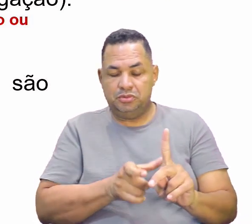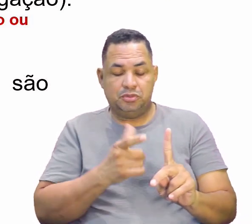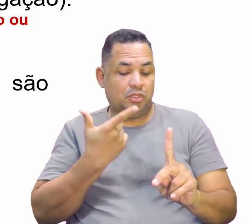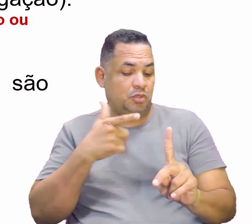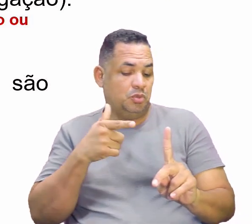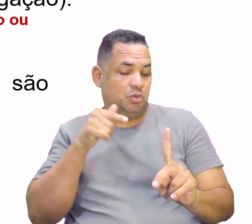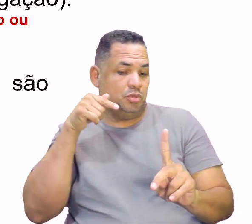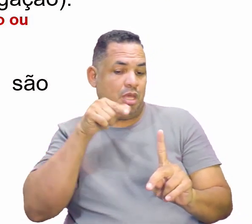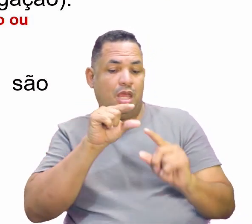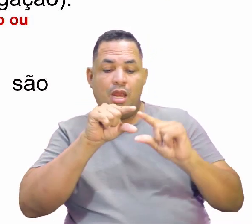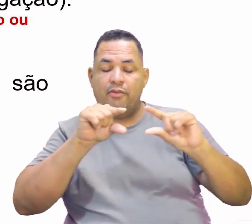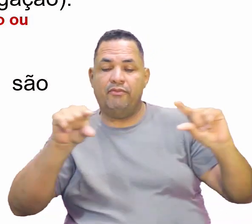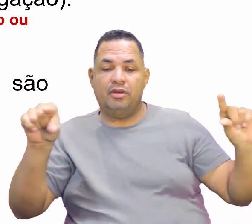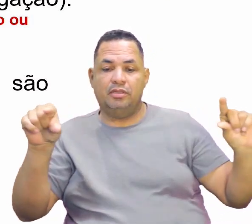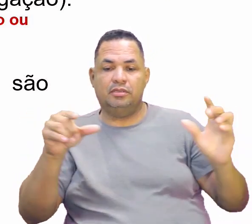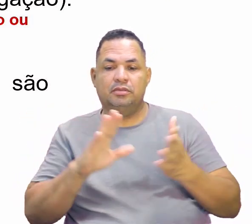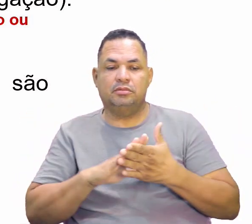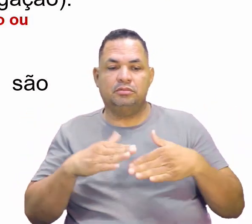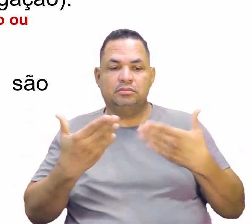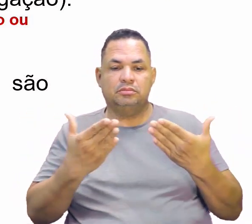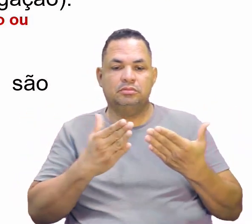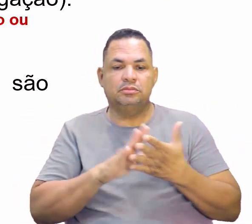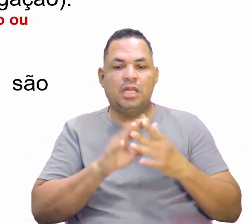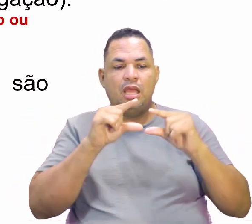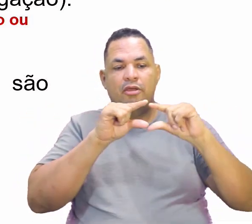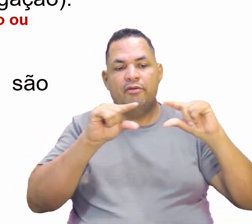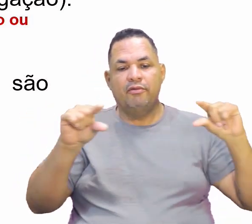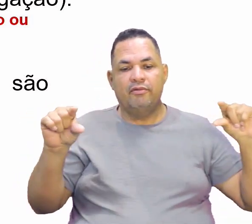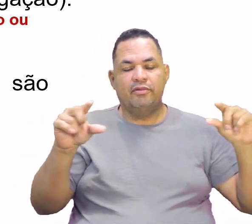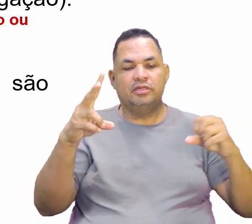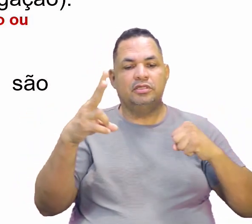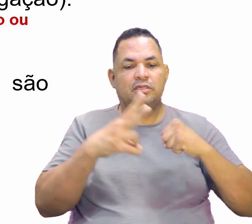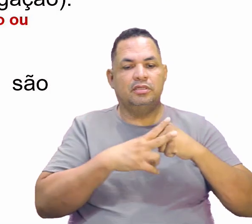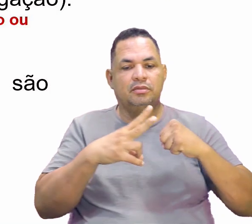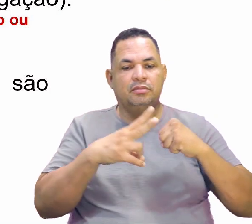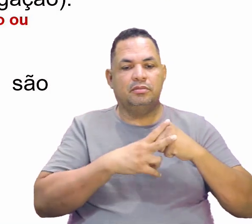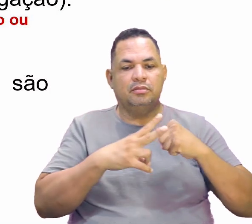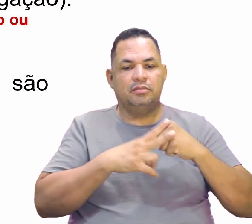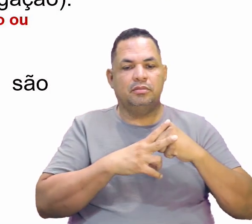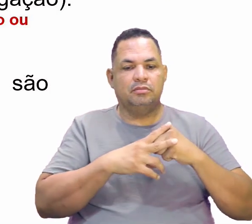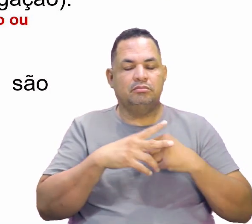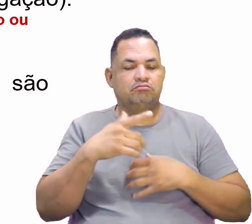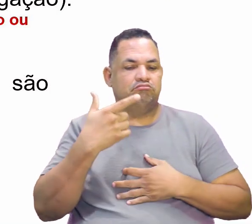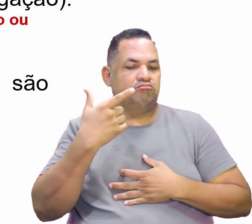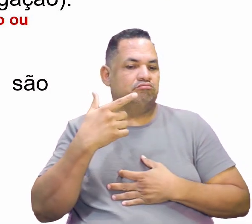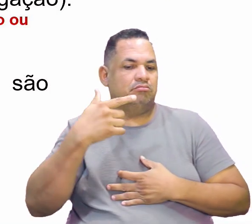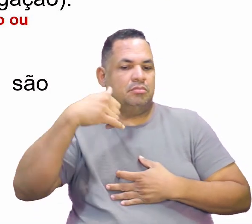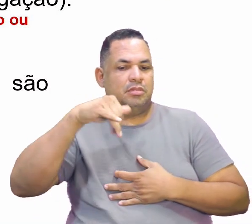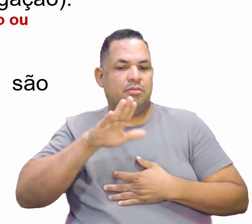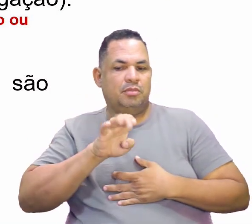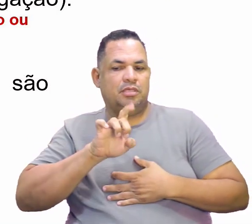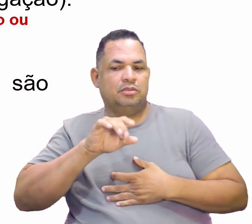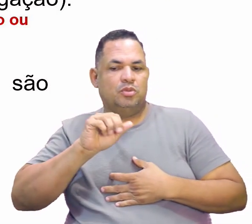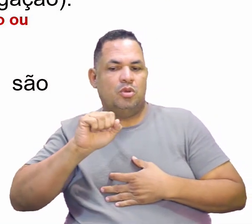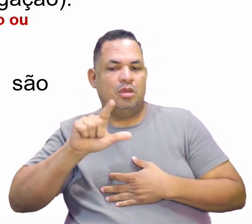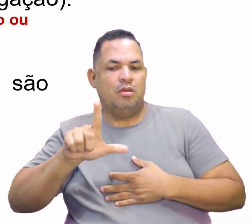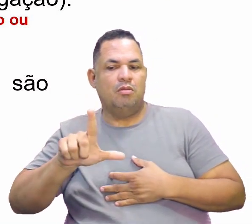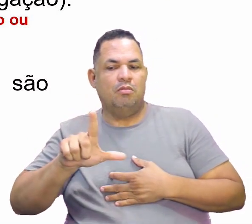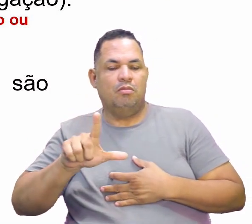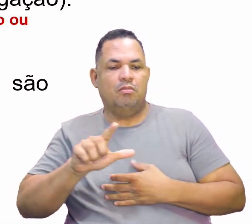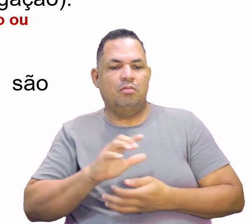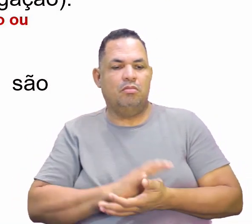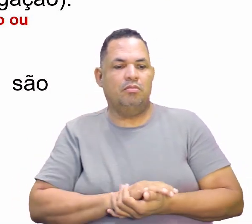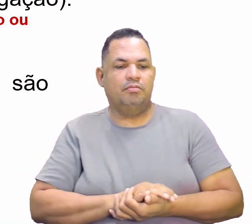Quando é que ele vai ocorrer? Sempre nas orações construídas com verbos impessoais, tá? Olha